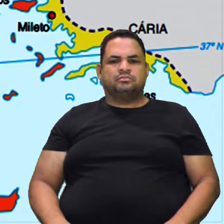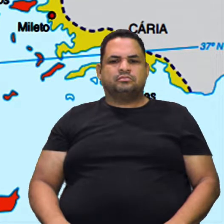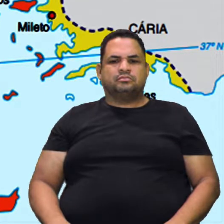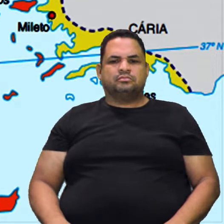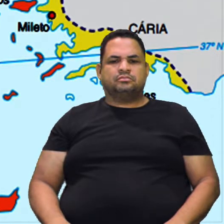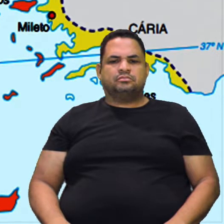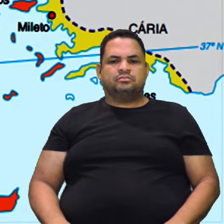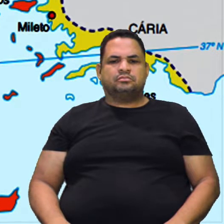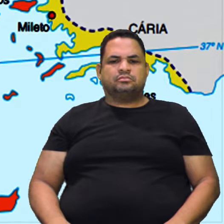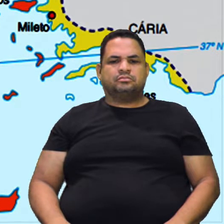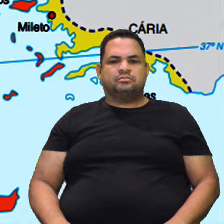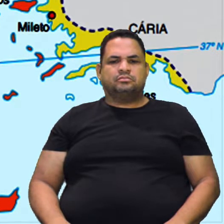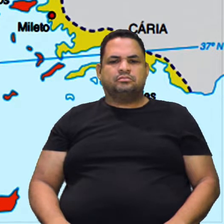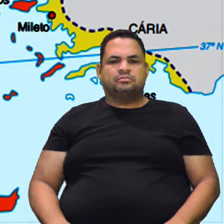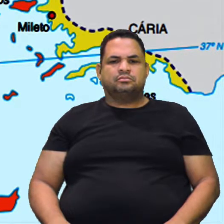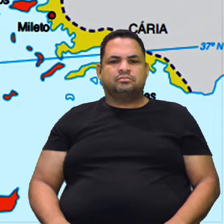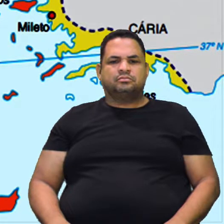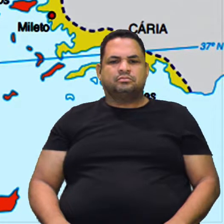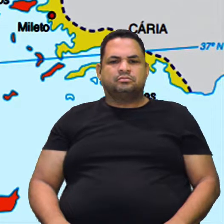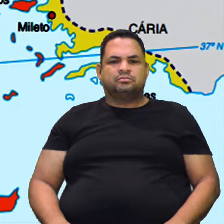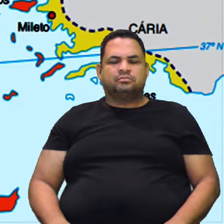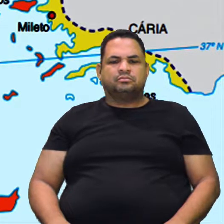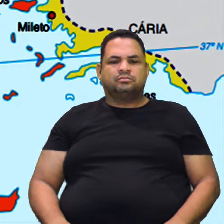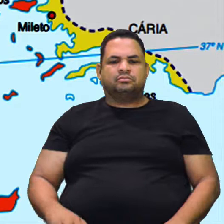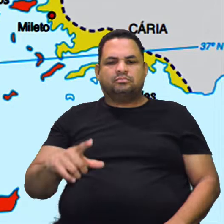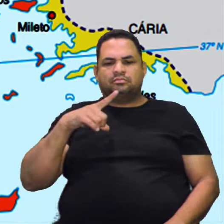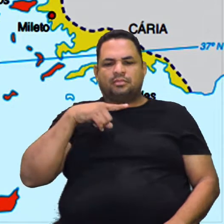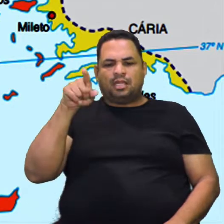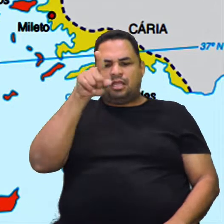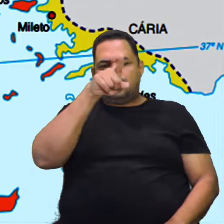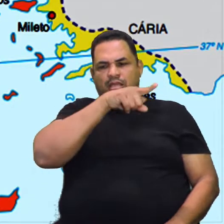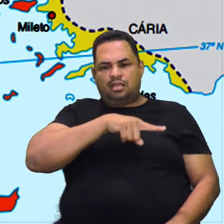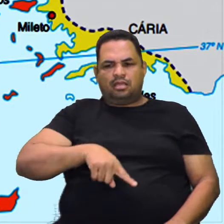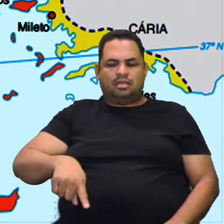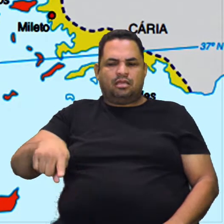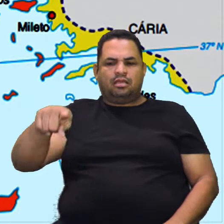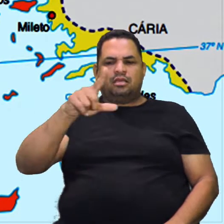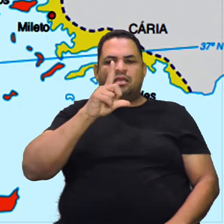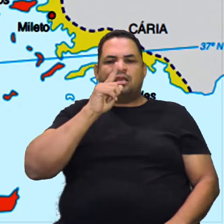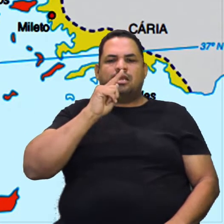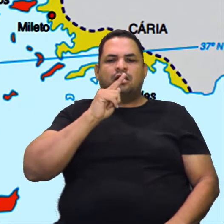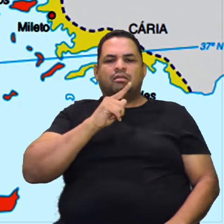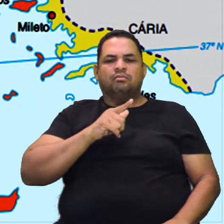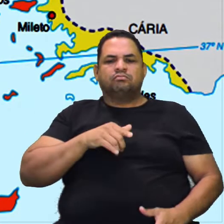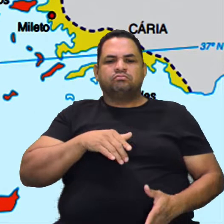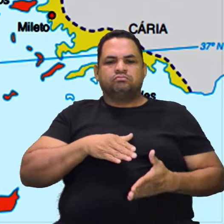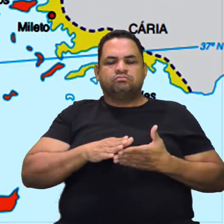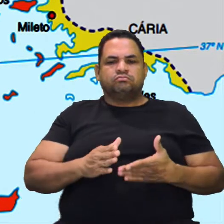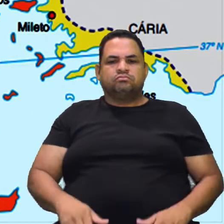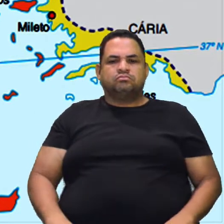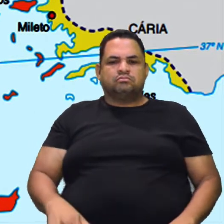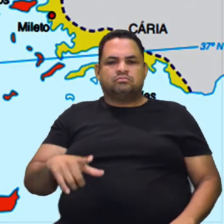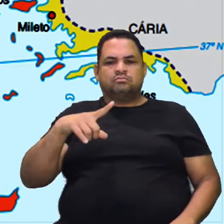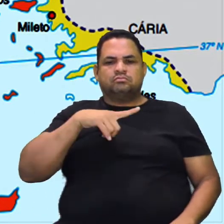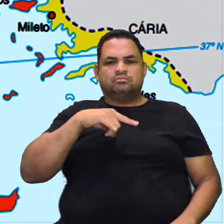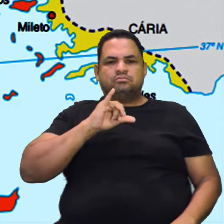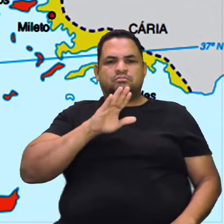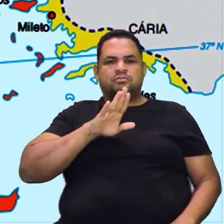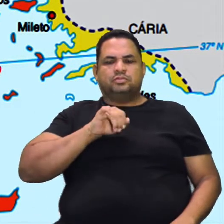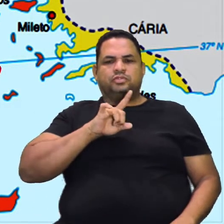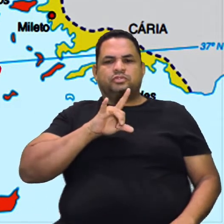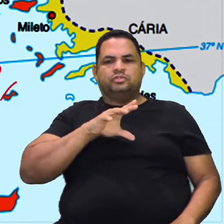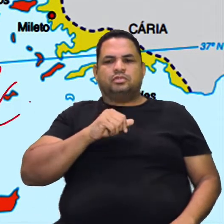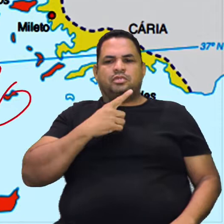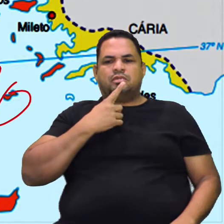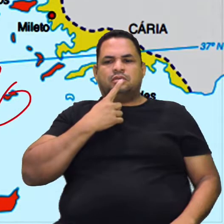Essa parte aqui, ó, 3 lados ligados de água e um lado ligado ao continente. Nós temos a Grécia insular, essa de vermelho aqui,